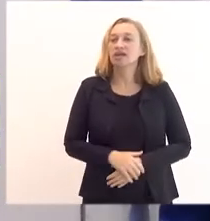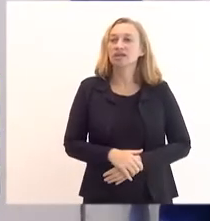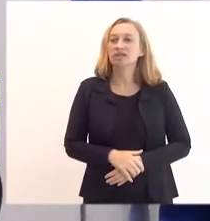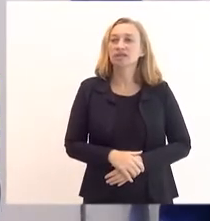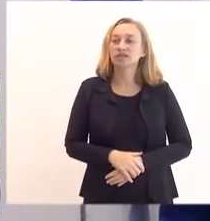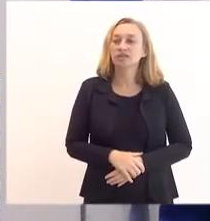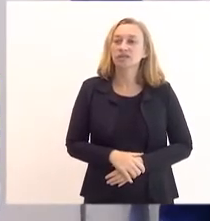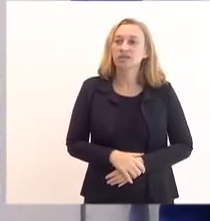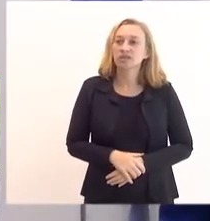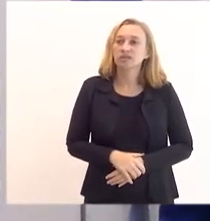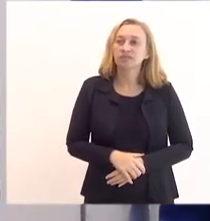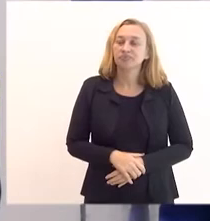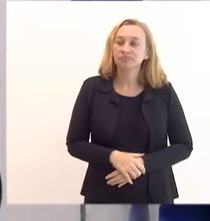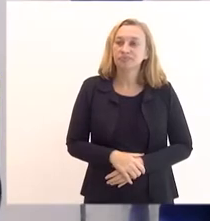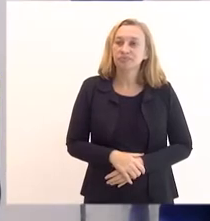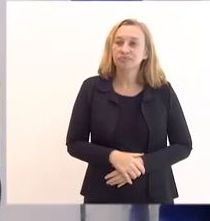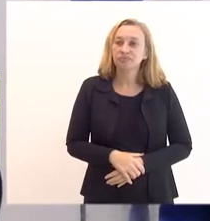são...